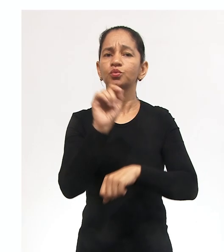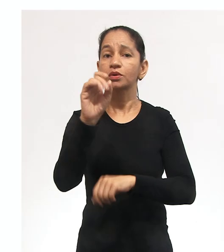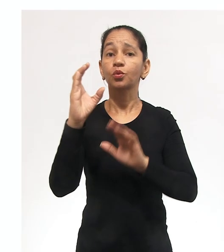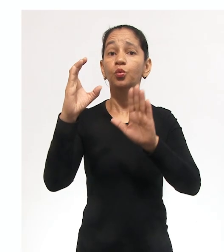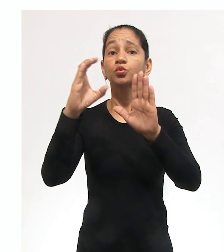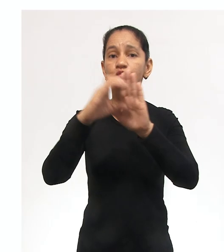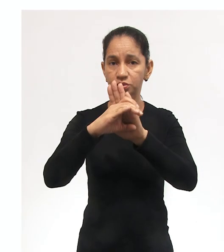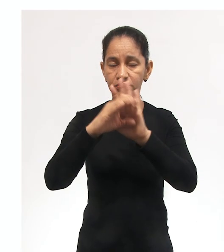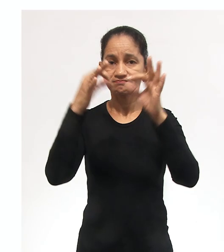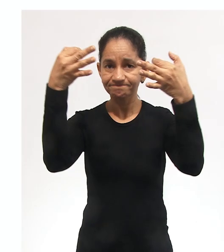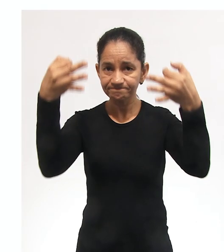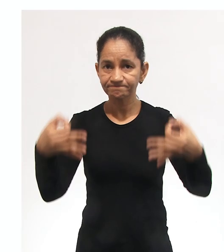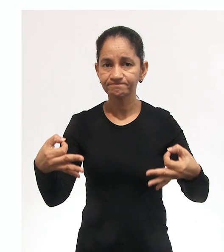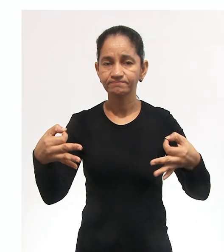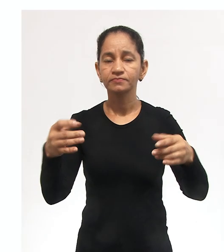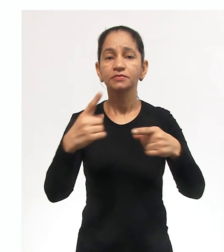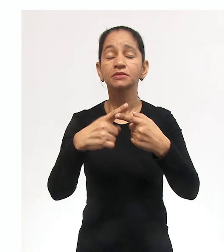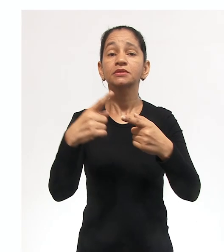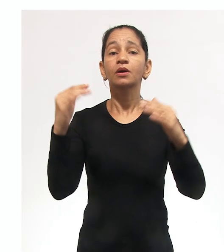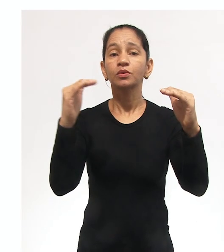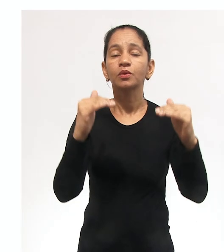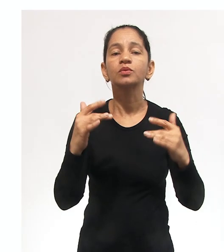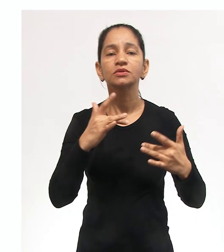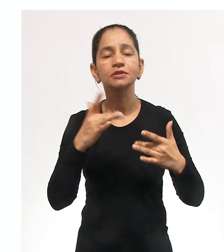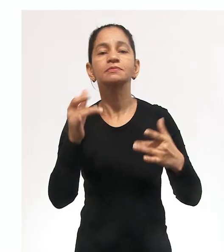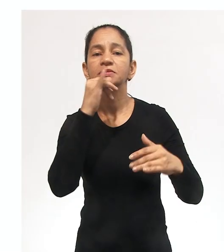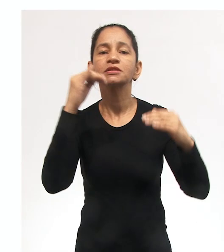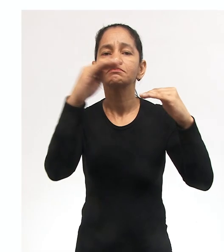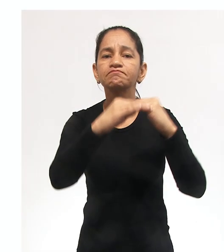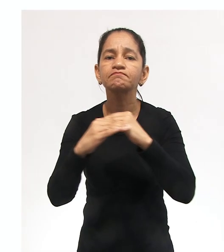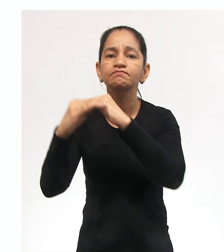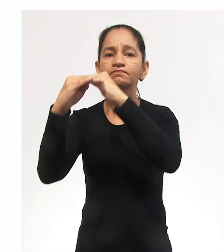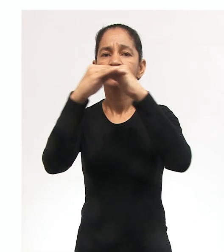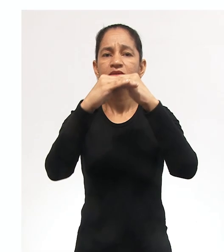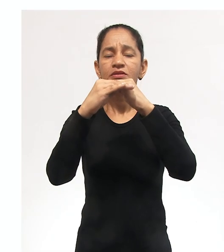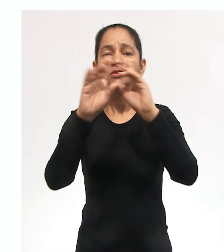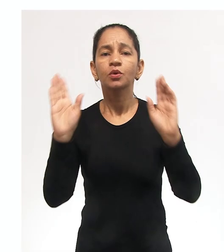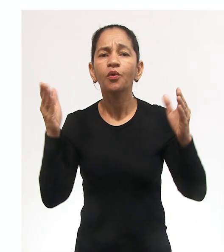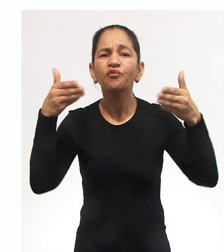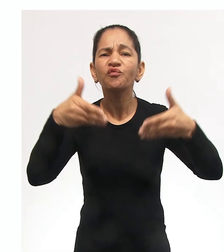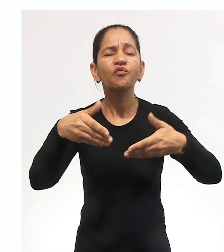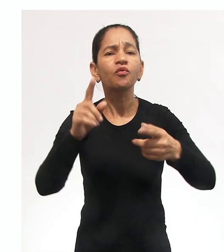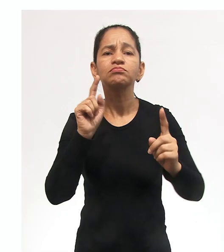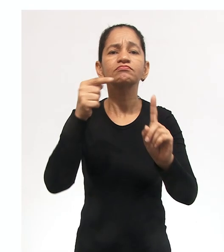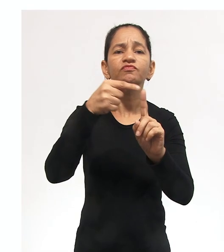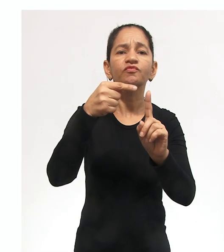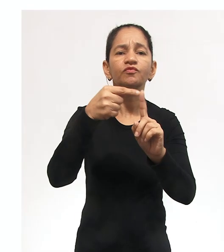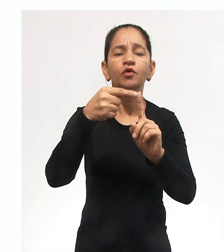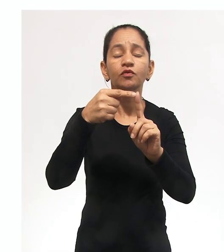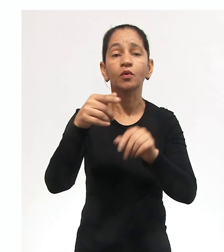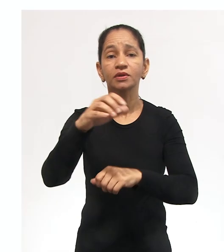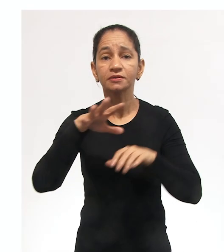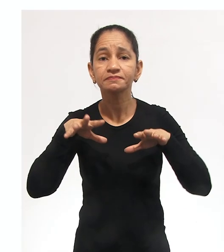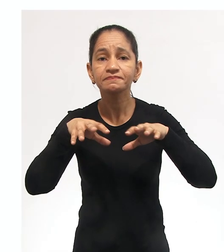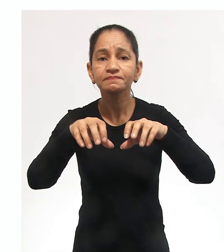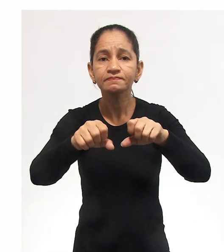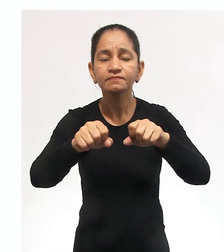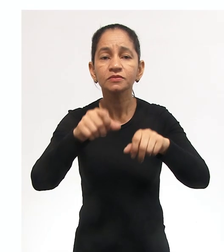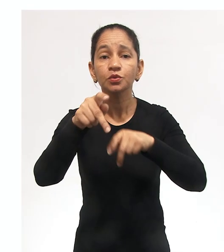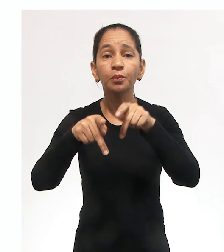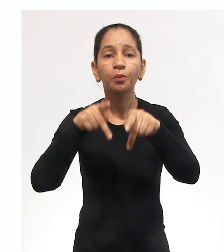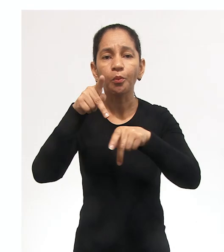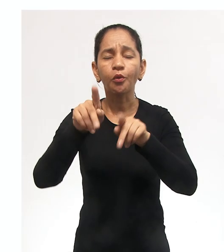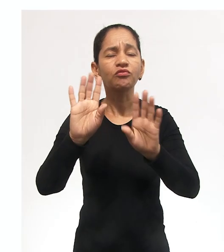né, que entender um pouco, né, da soberania, né, entender o que é essa finalidade, né, o povo e o território. Inicialmente, né, o